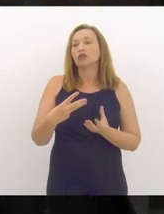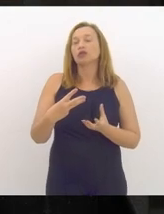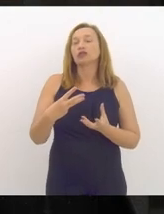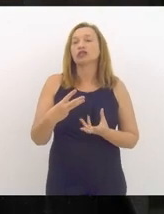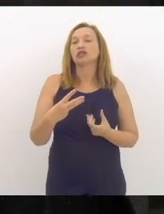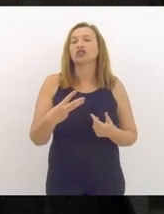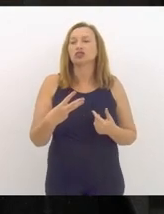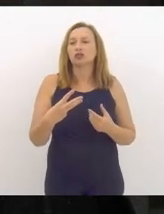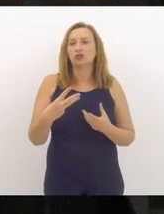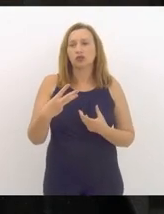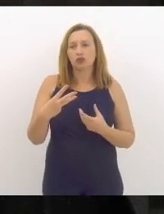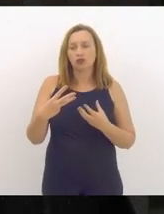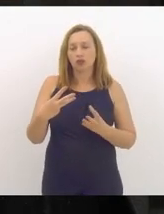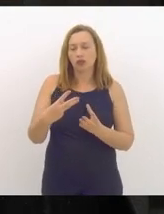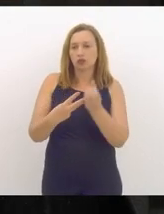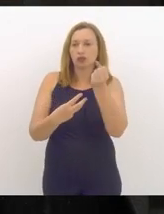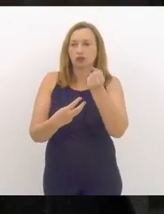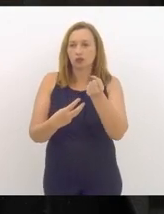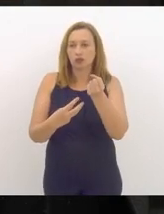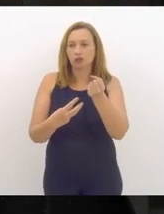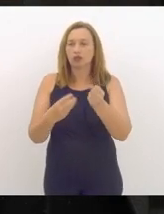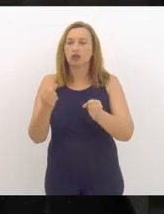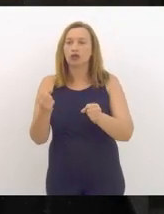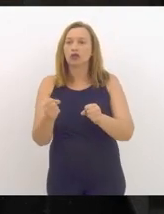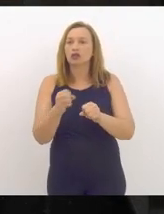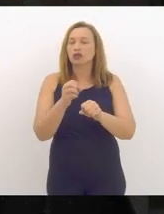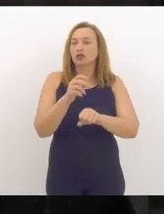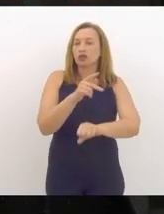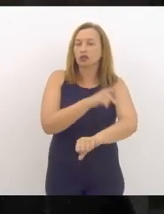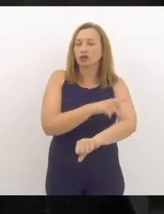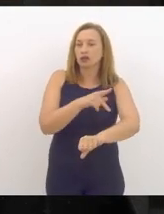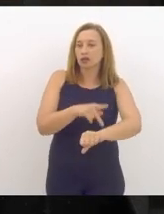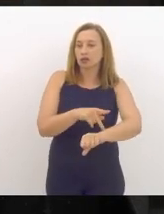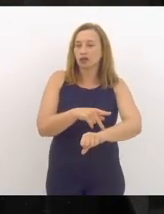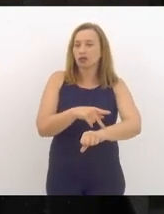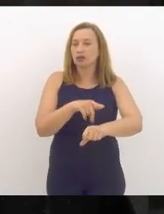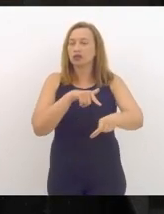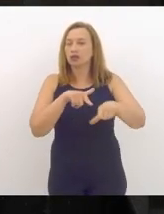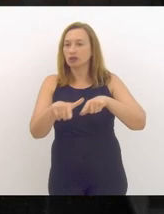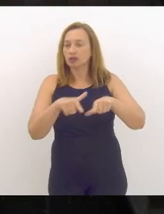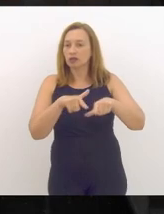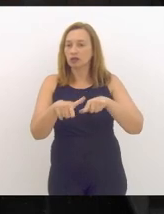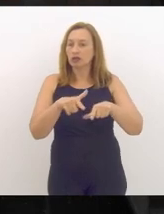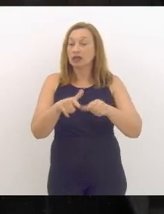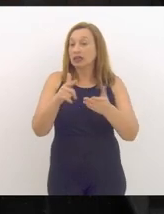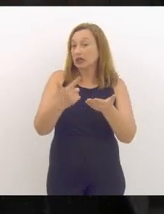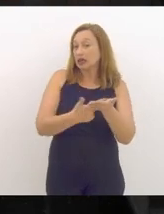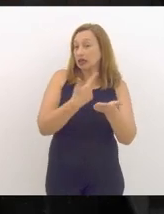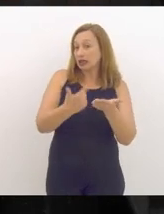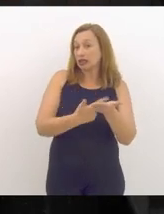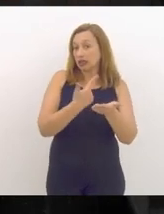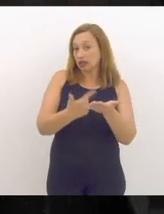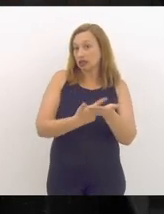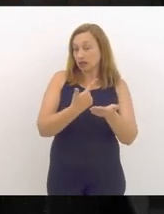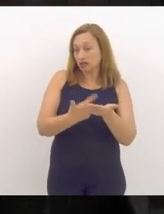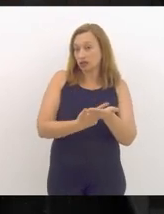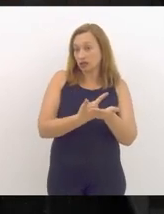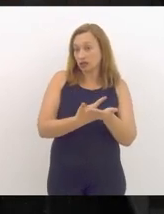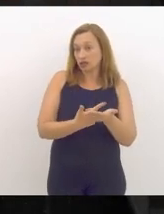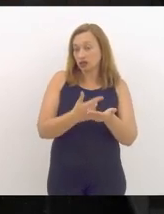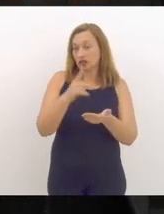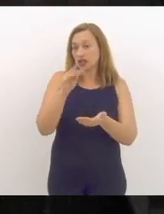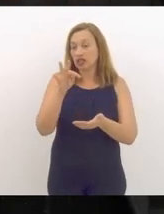considerável, que é o de aquisição de obras pedagógicas, ou aquisição de livros e ou aquisição de kit